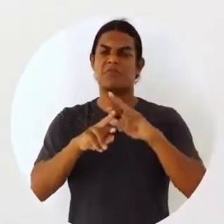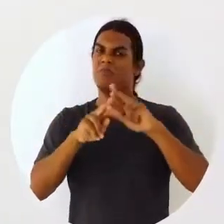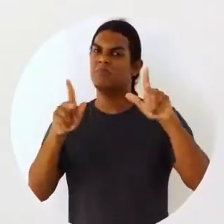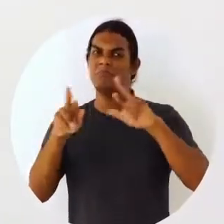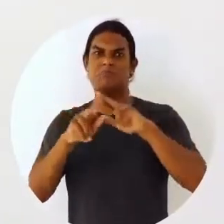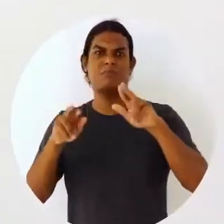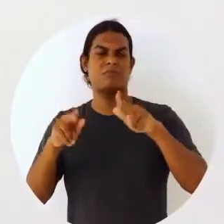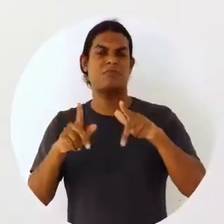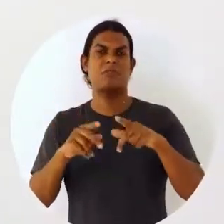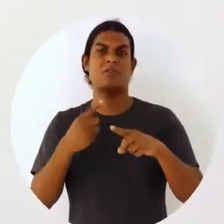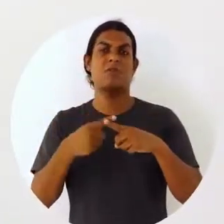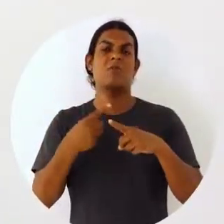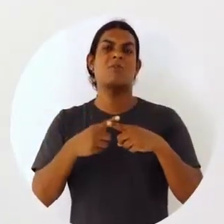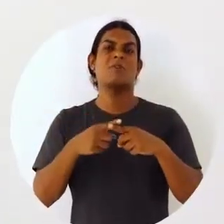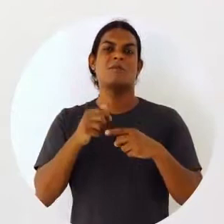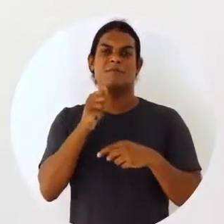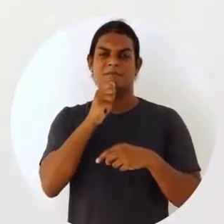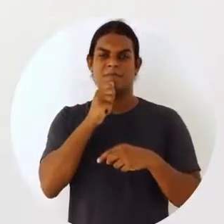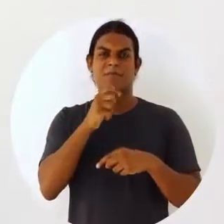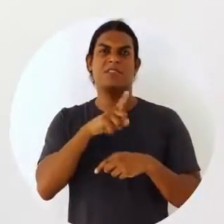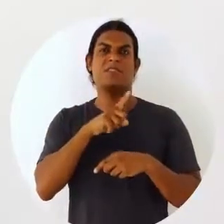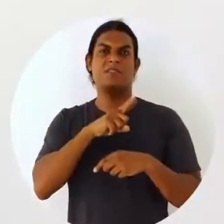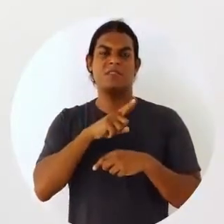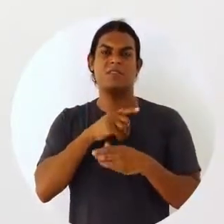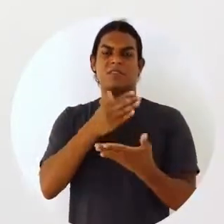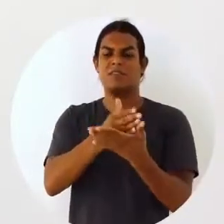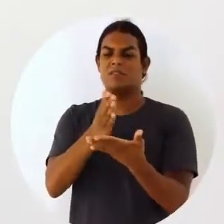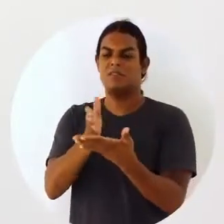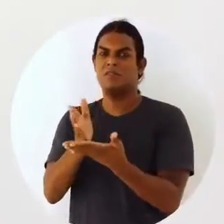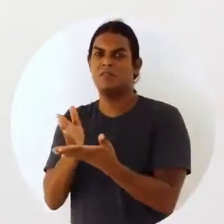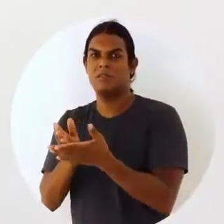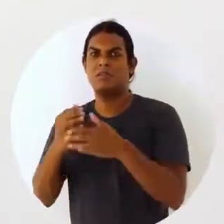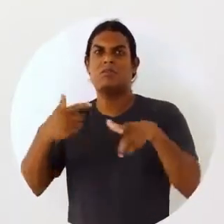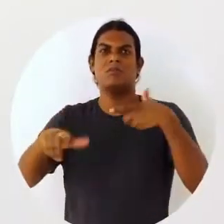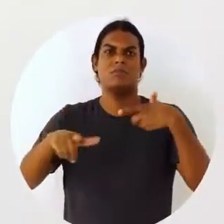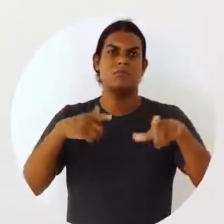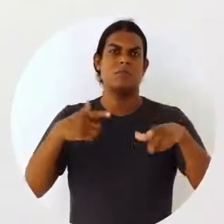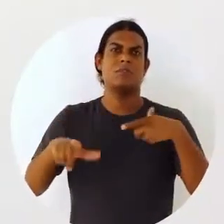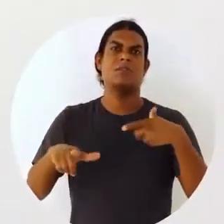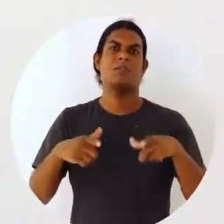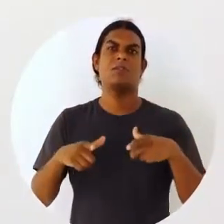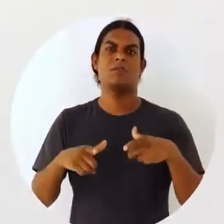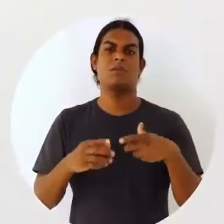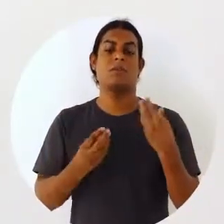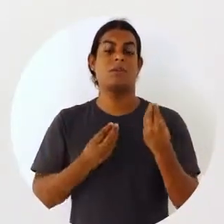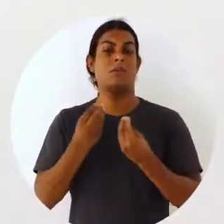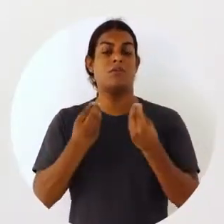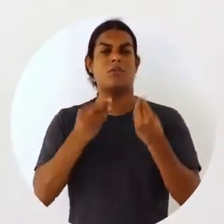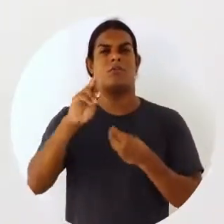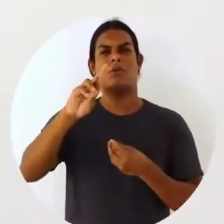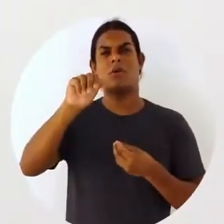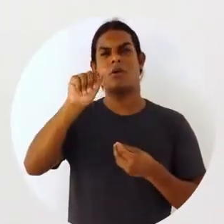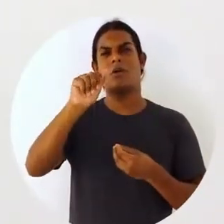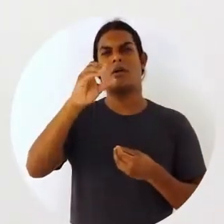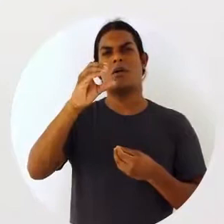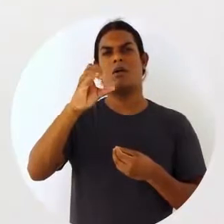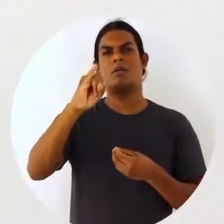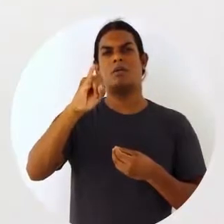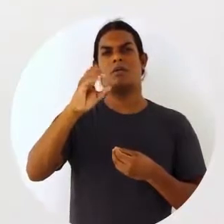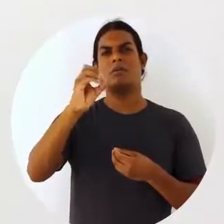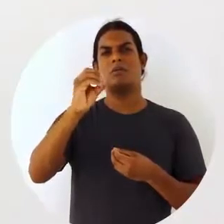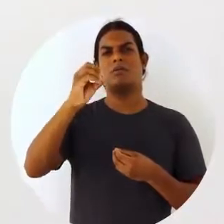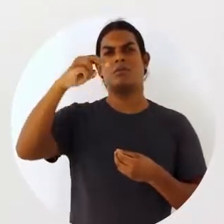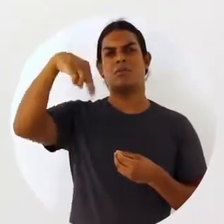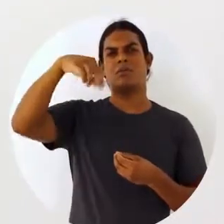ainda existia aquela divisão do trabalho, a racionalização do processo de trabalho. E como a racionalização do trabalho previa de que